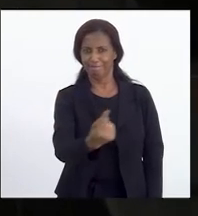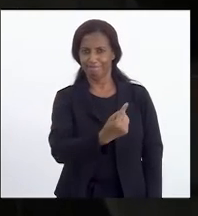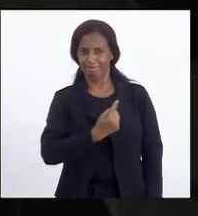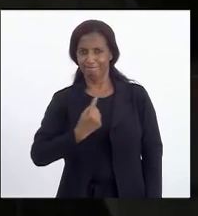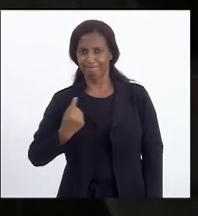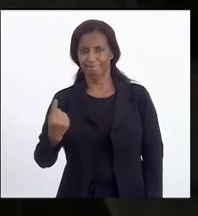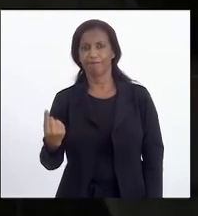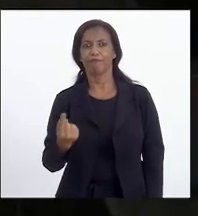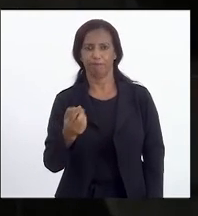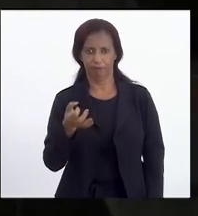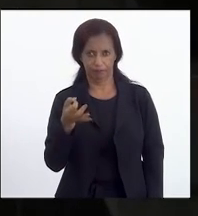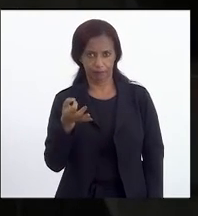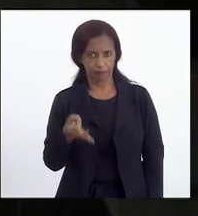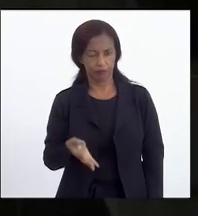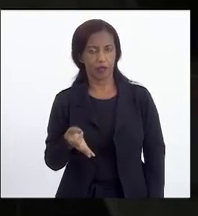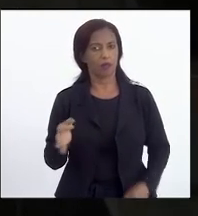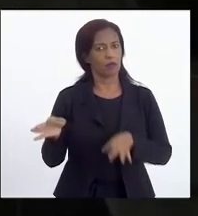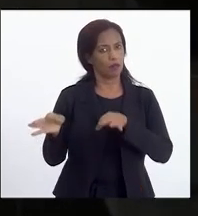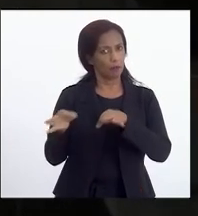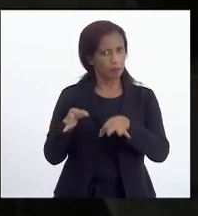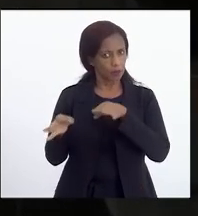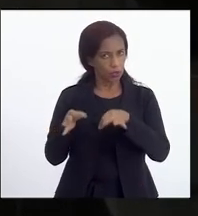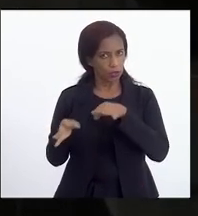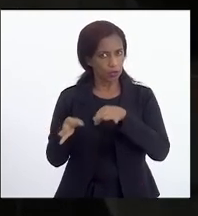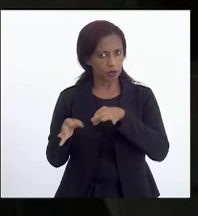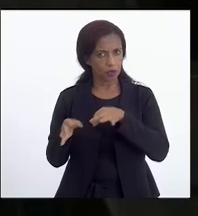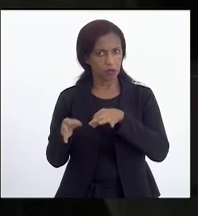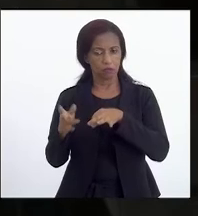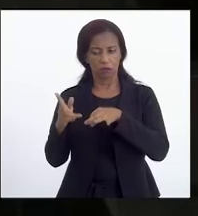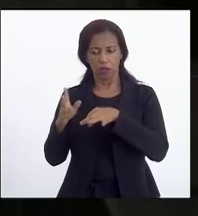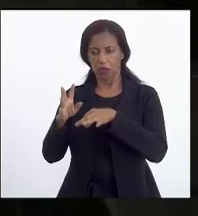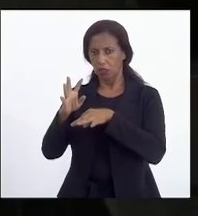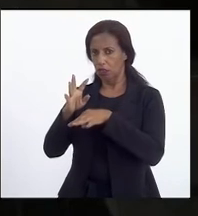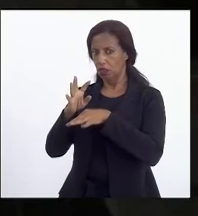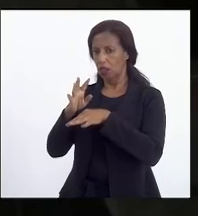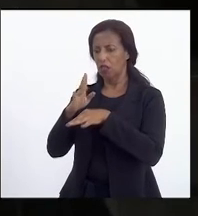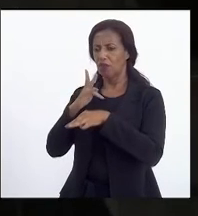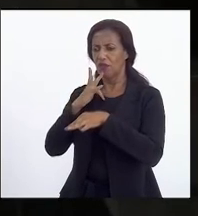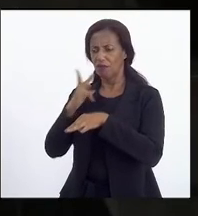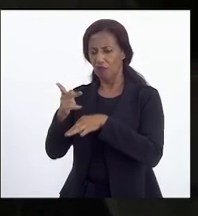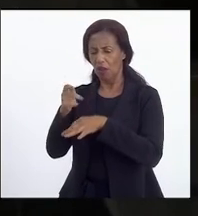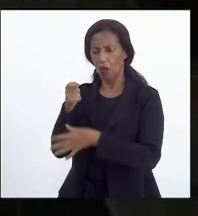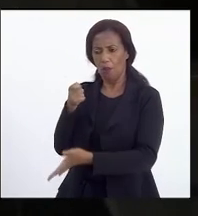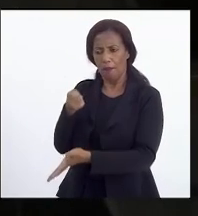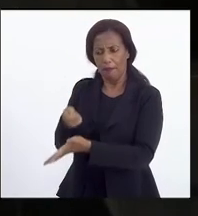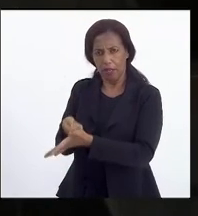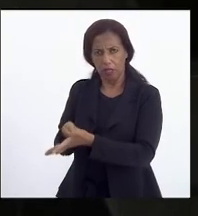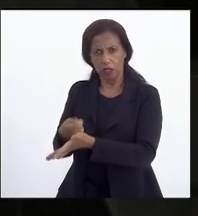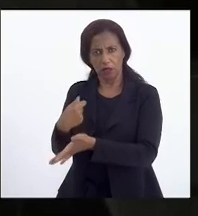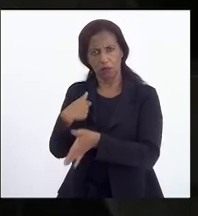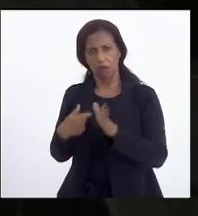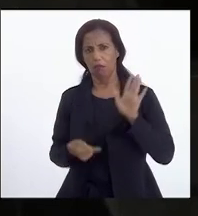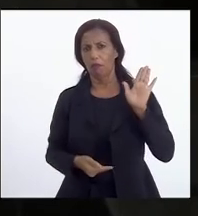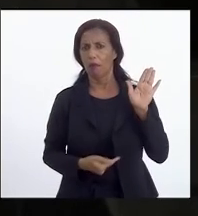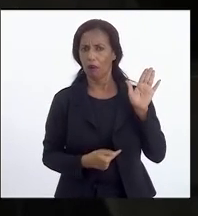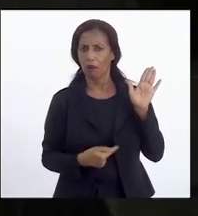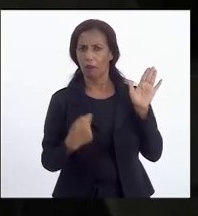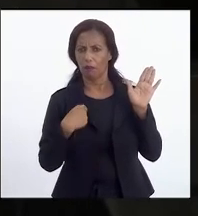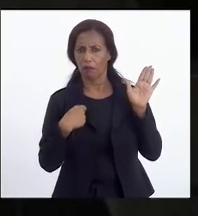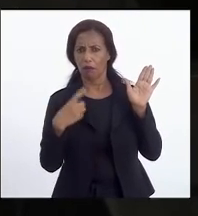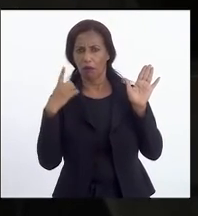na medida que Julgo que tem obrigação no meu mandato